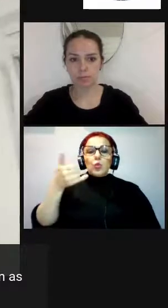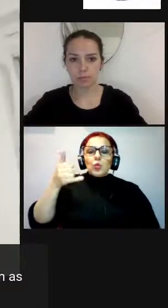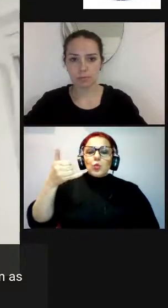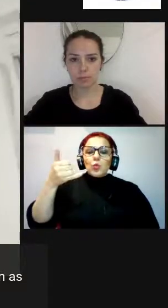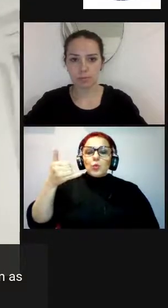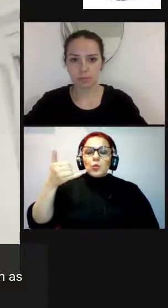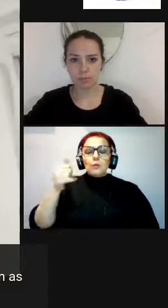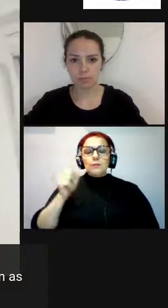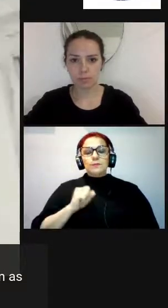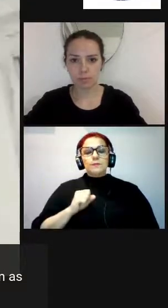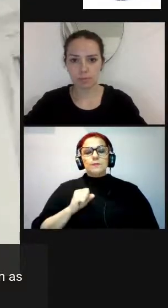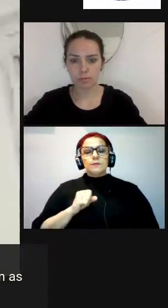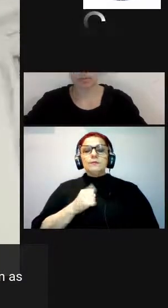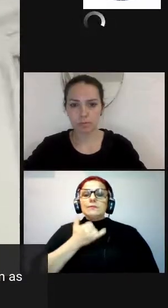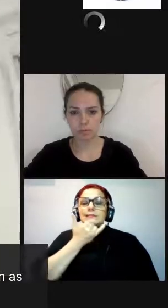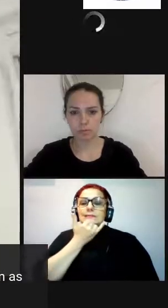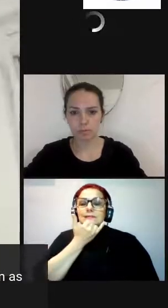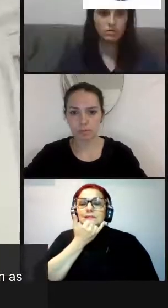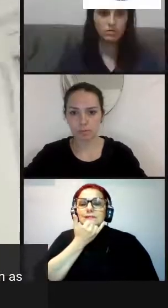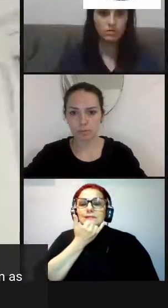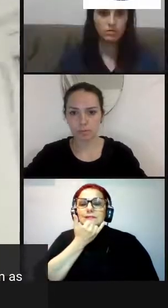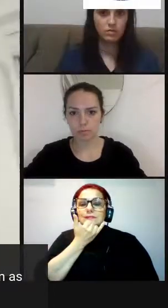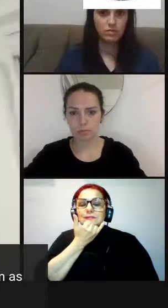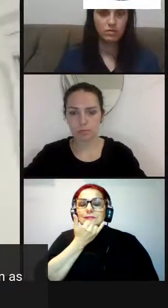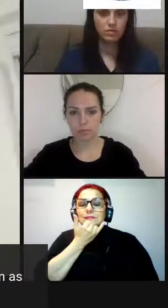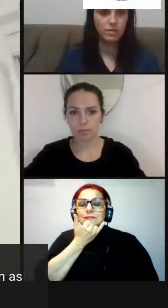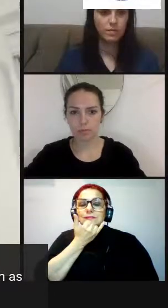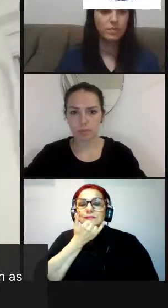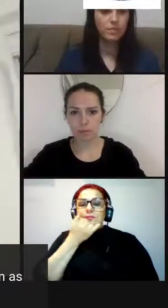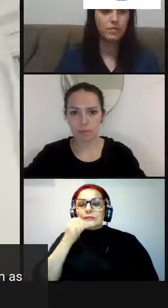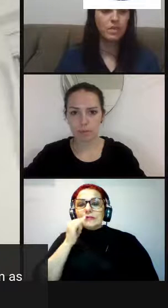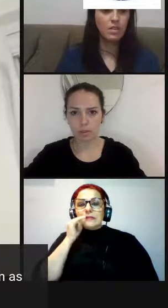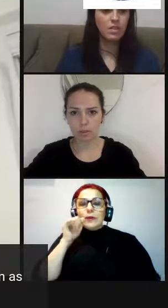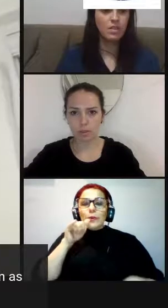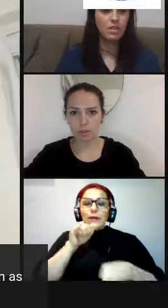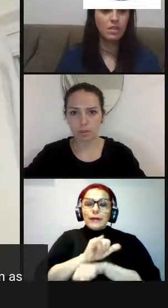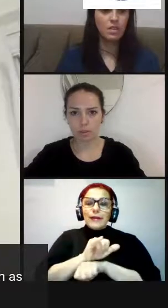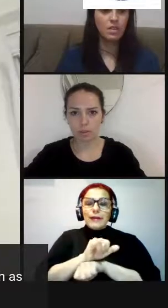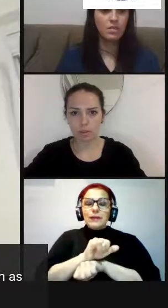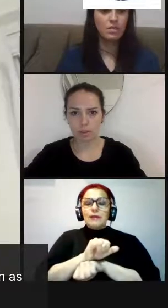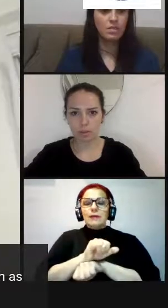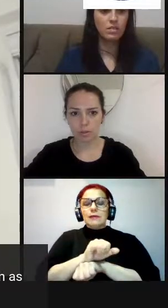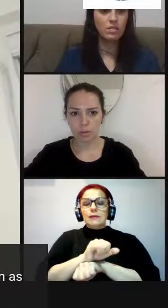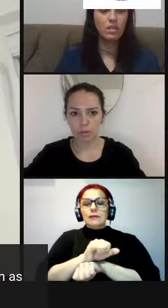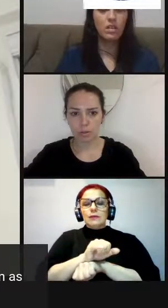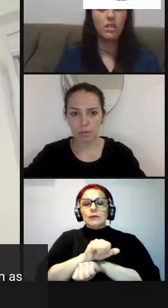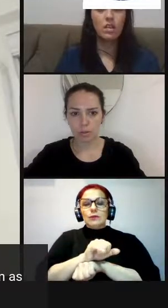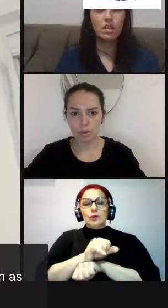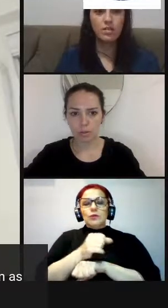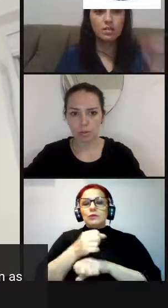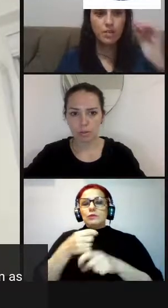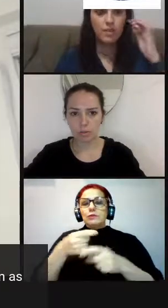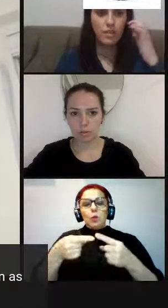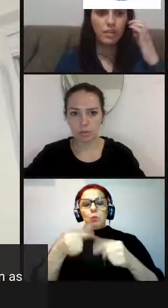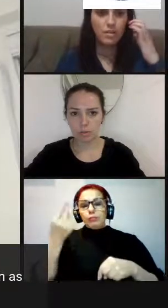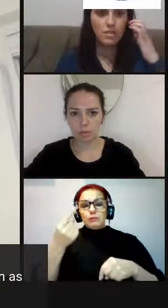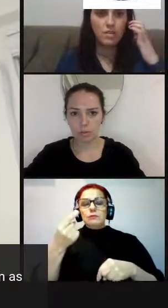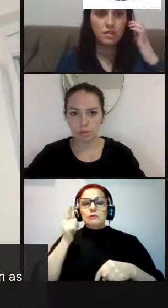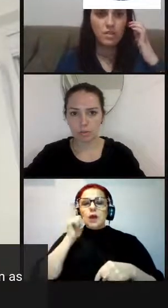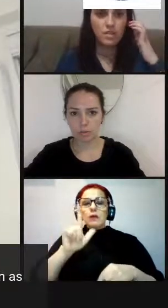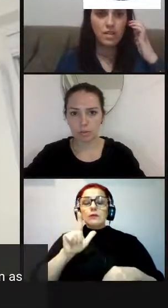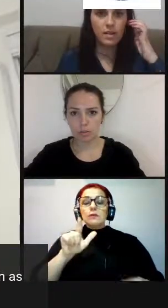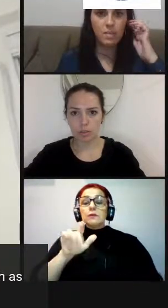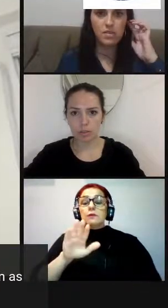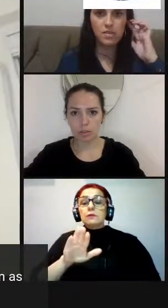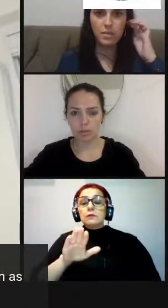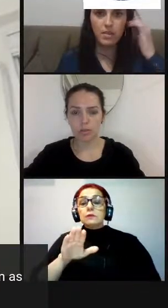assim me perdoa em casa eu faço alguma coisa errada aqui eu saia da do chat aqui mas eu acho que eu vou conseguir abrir